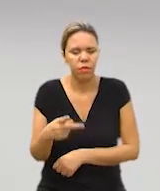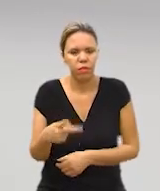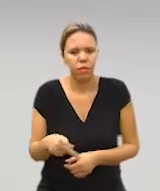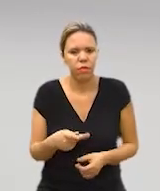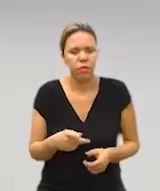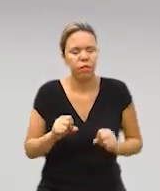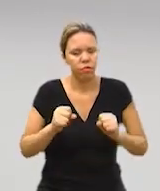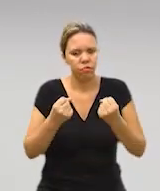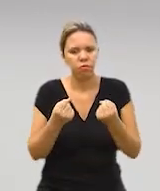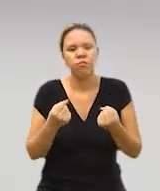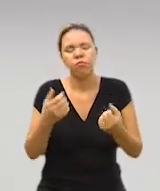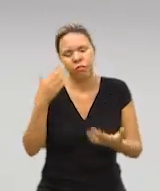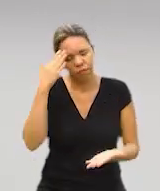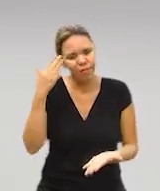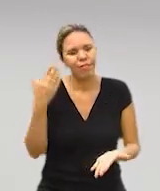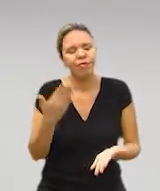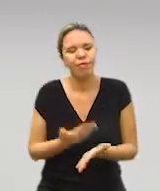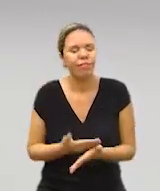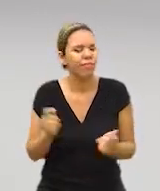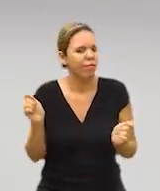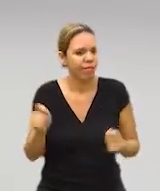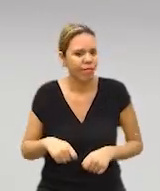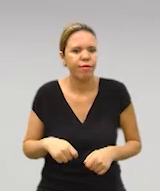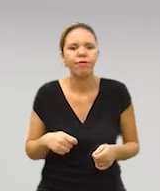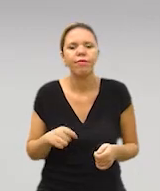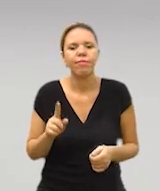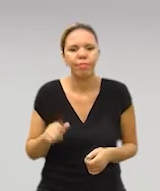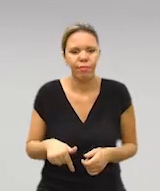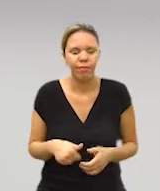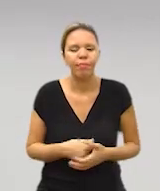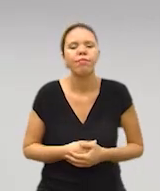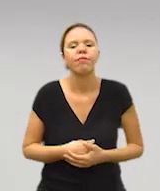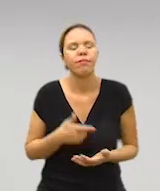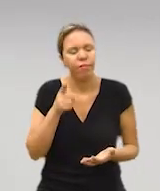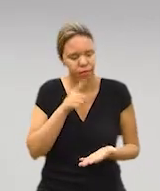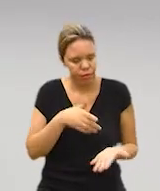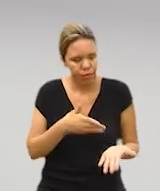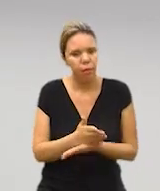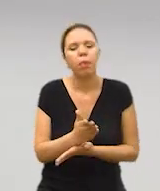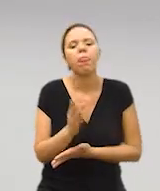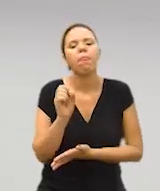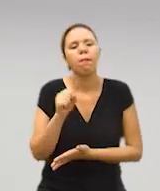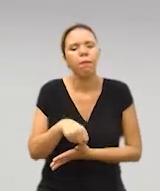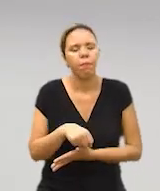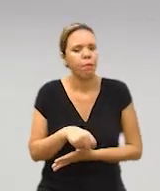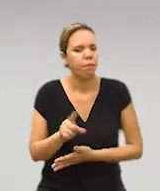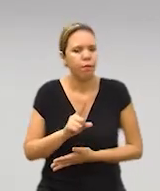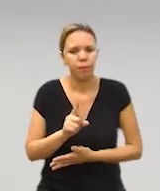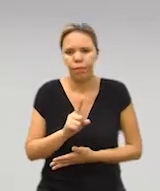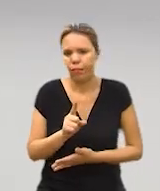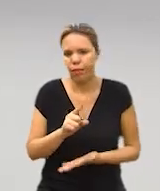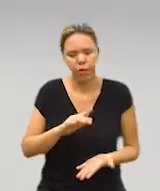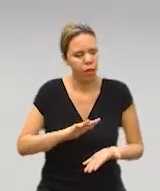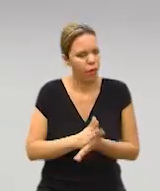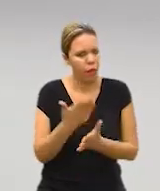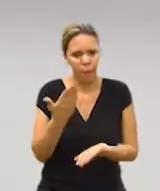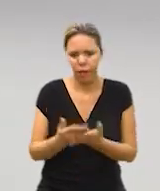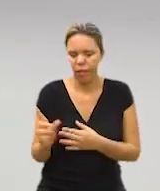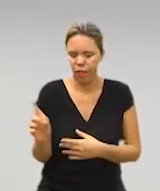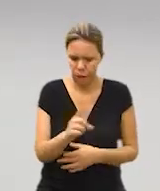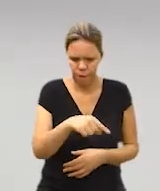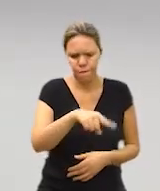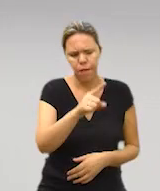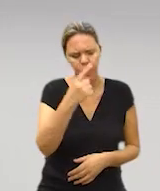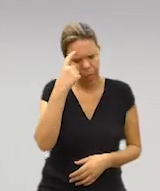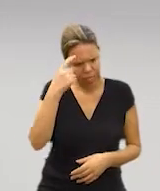parte, mas acredite que é possível, porque é possível passar. não vai derrotado, jamais. Eu